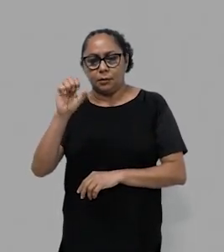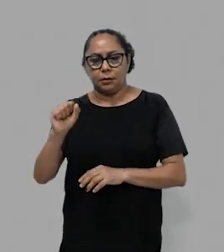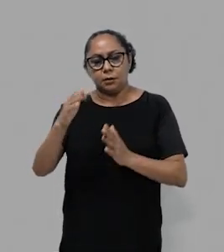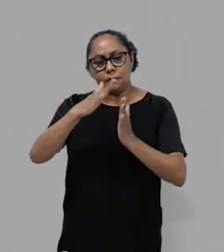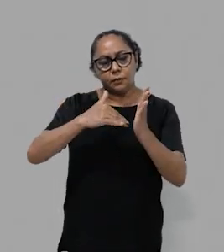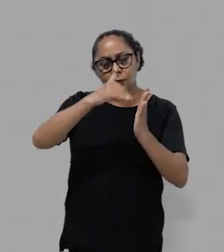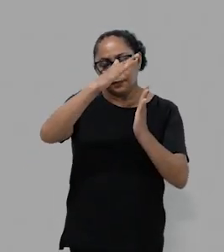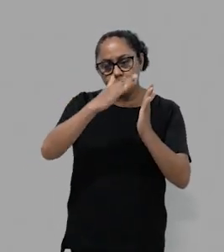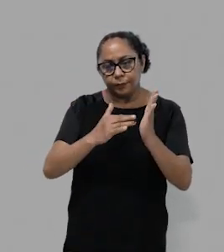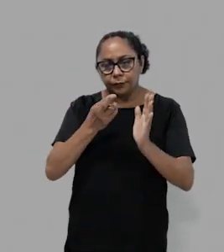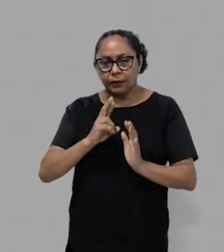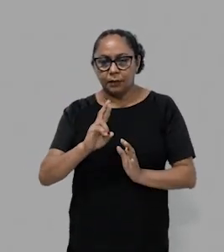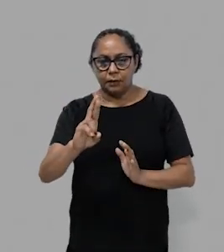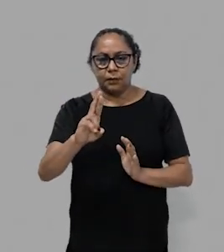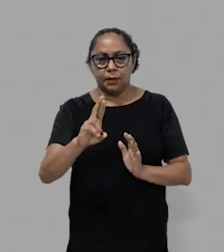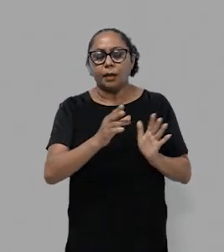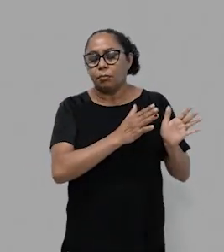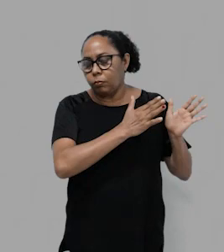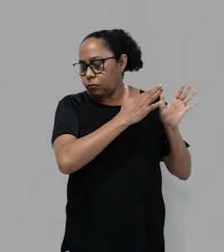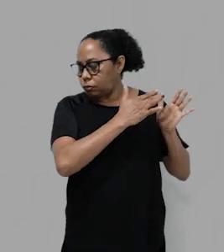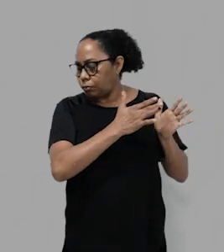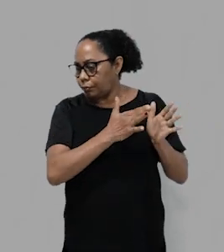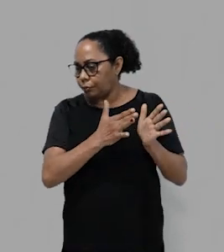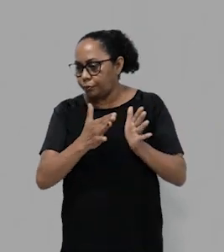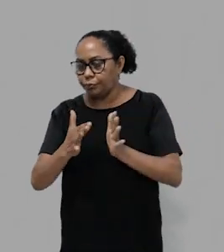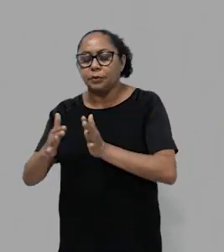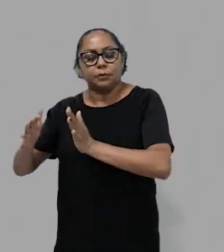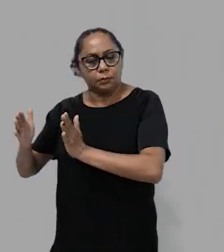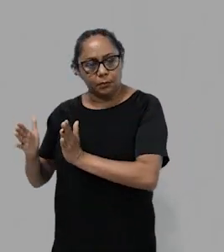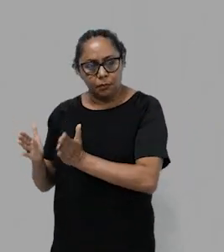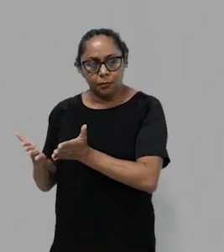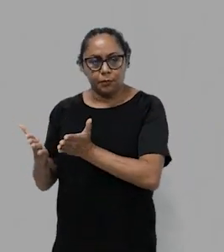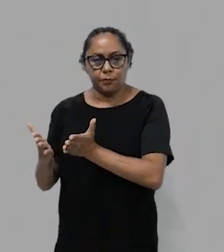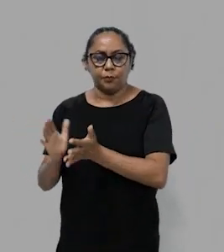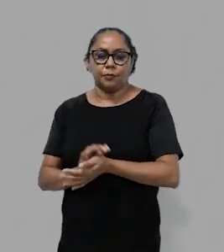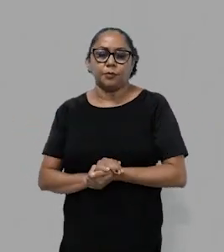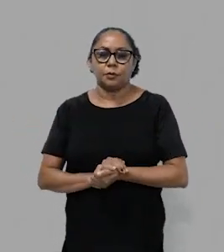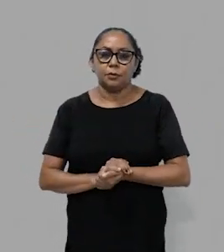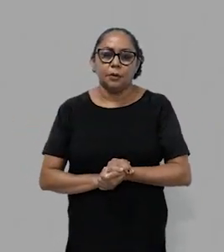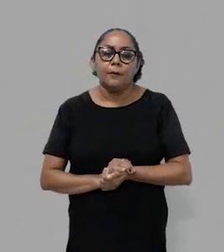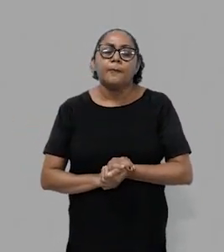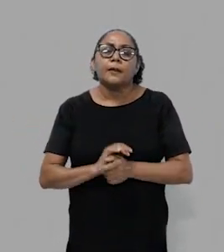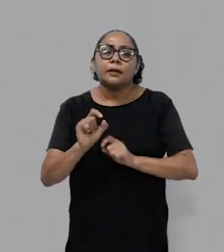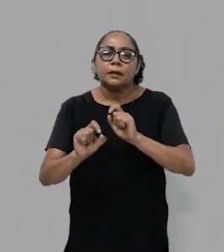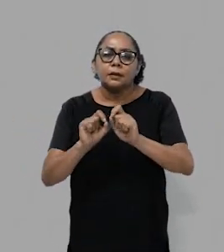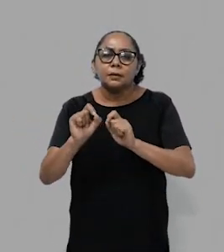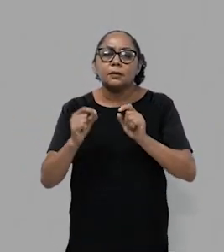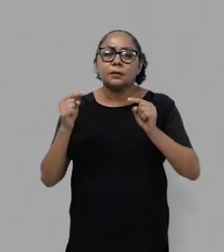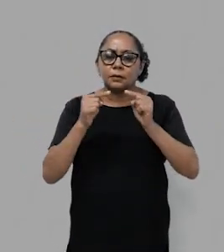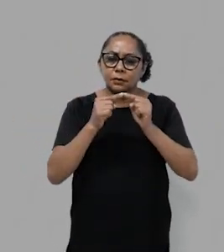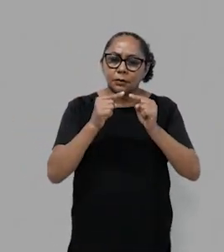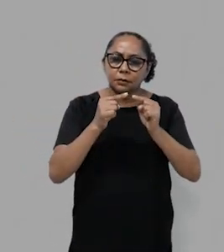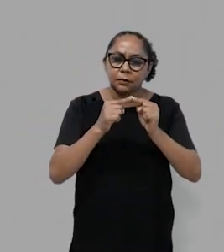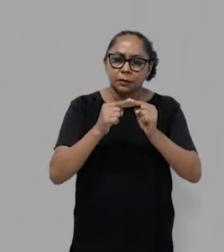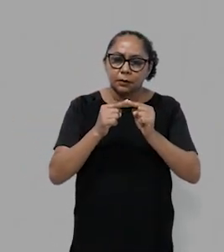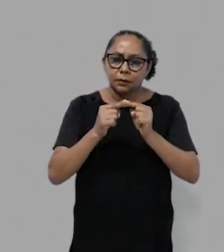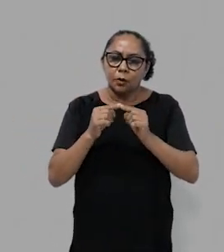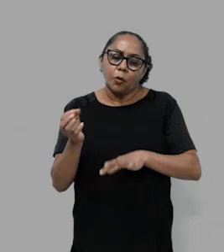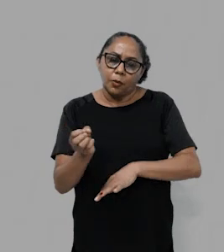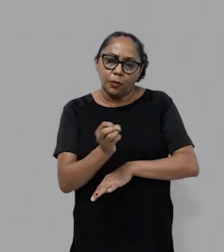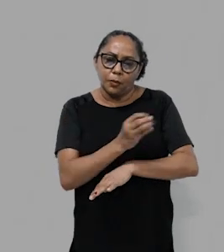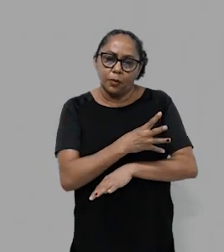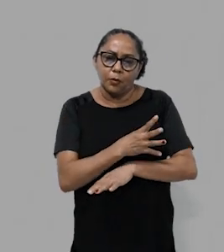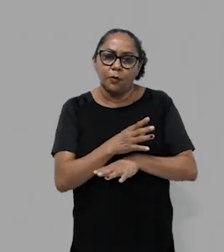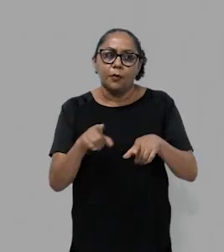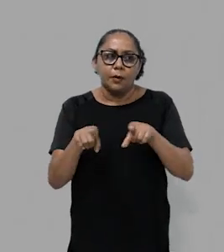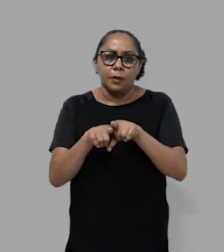que nós estamos passando até o dia de hoje, ou principalmente hoje, né? E aí, o que eles têm em comum? Tendências novas, mas, assim